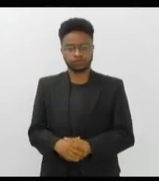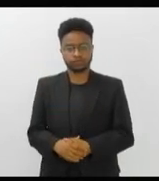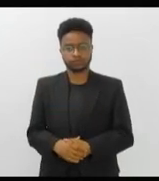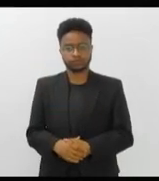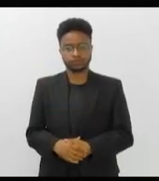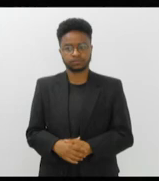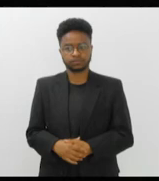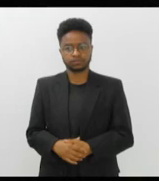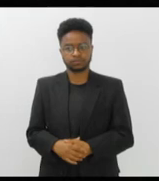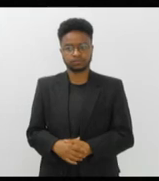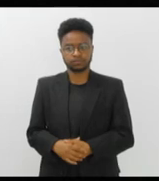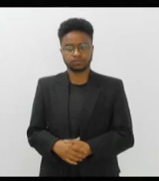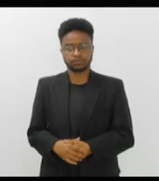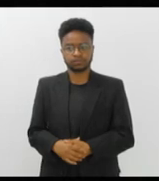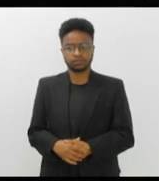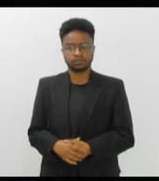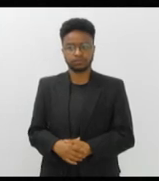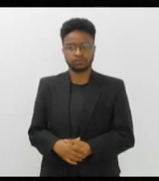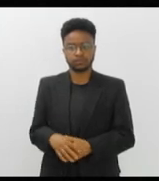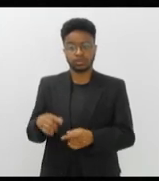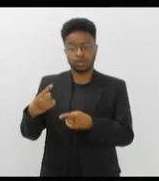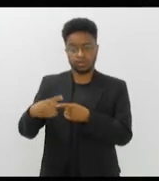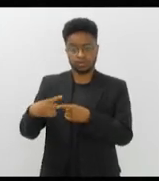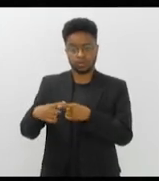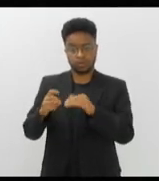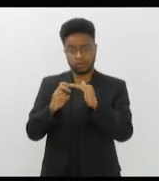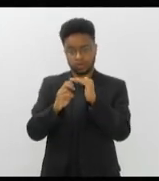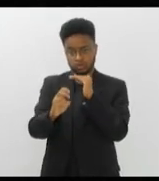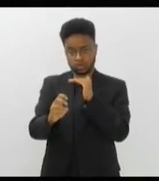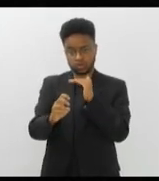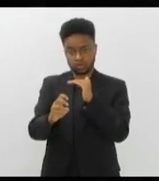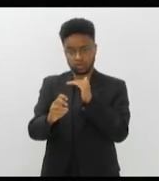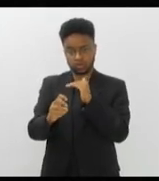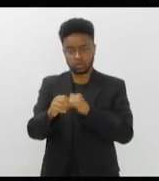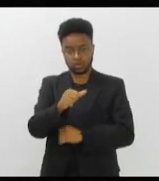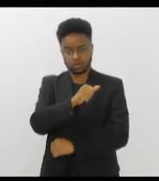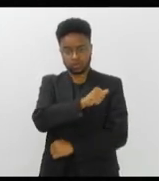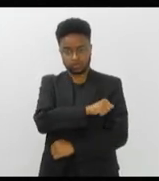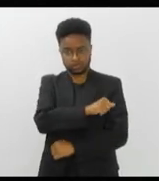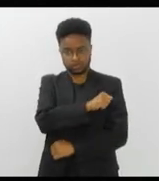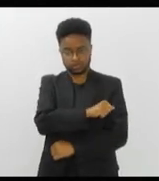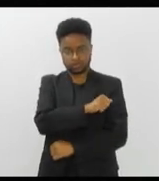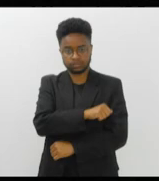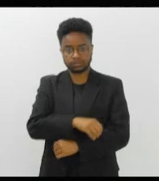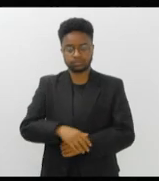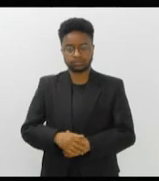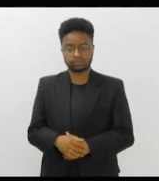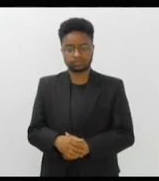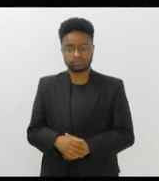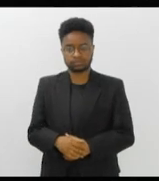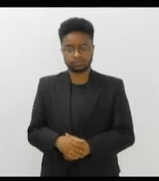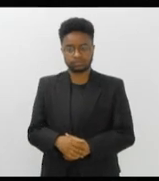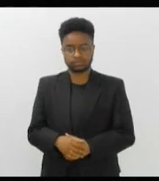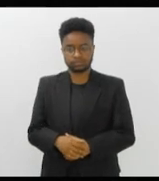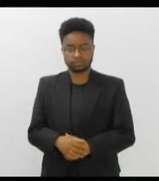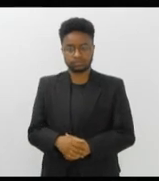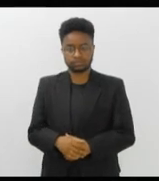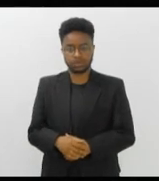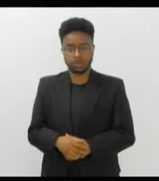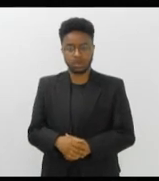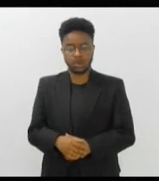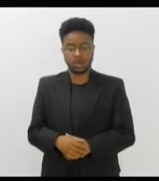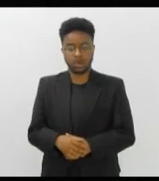porque a a o metr rio a companhia do metrô a revelia do Parlamento